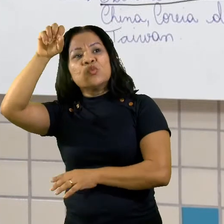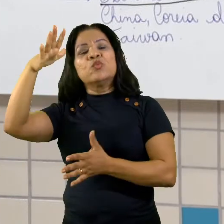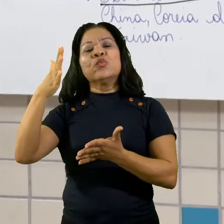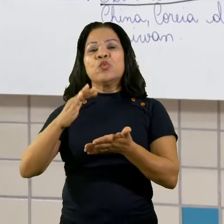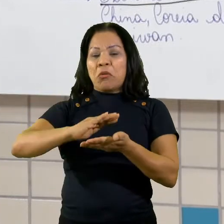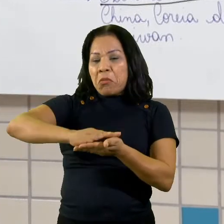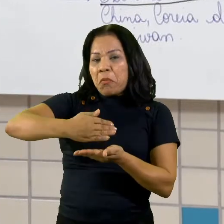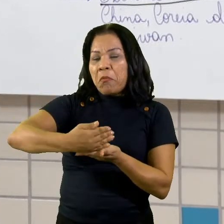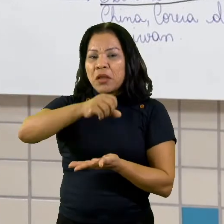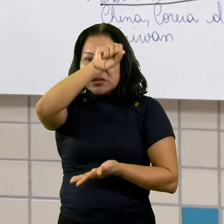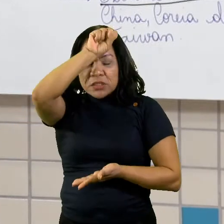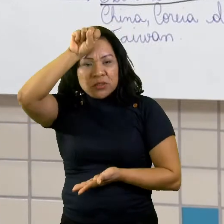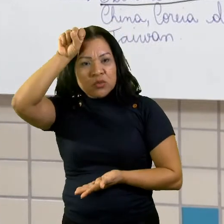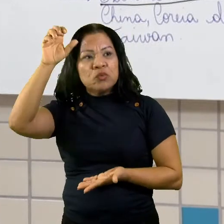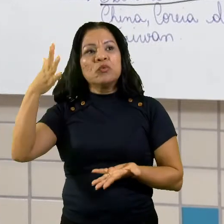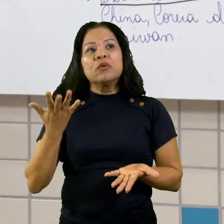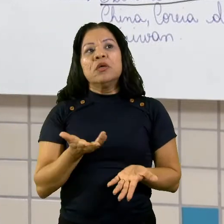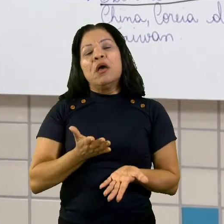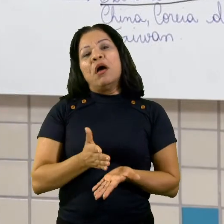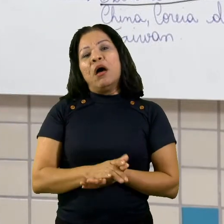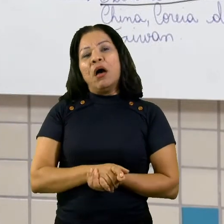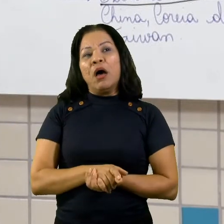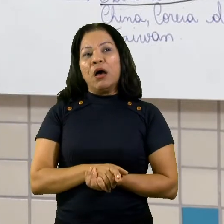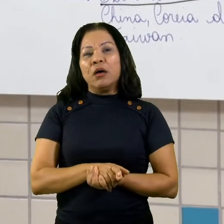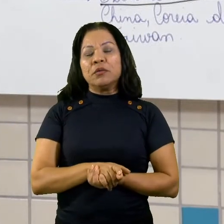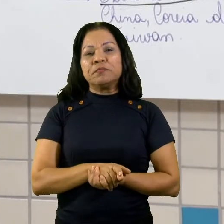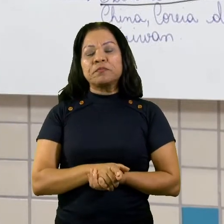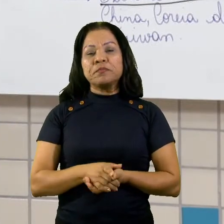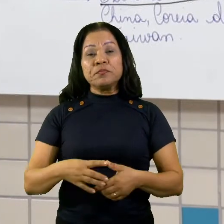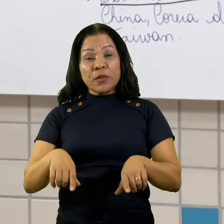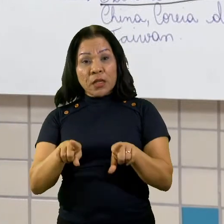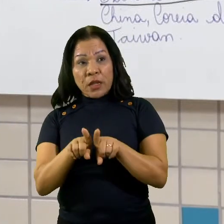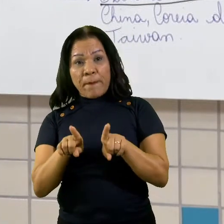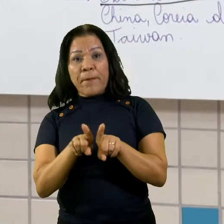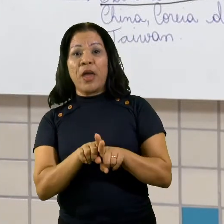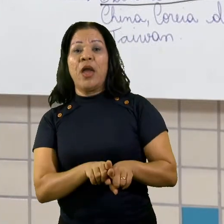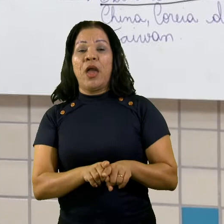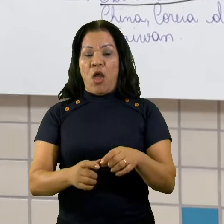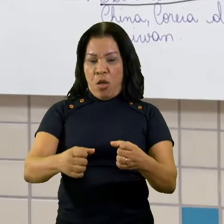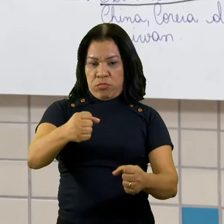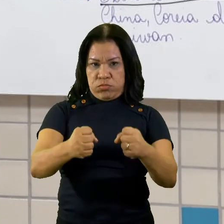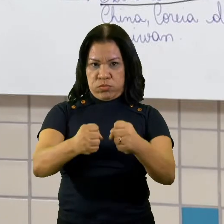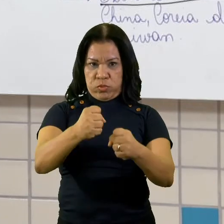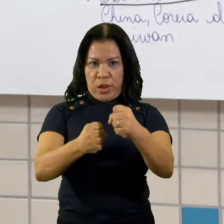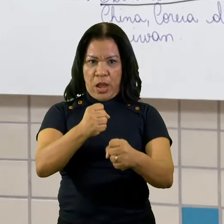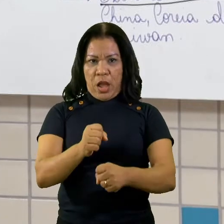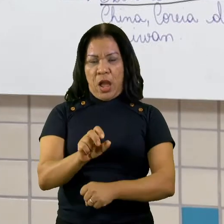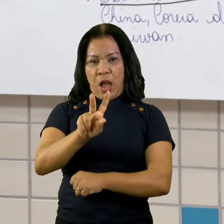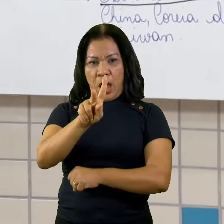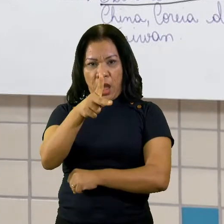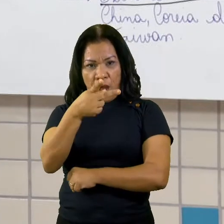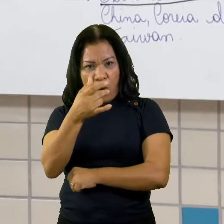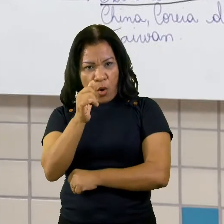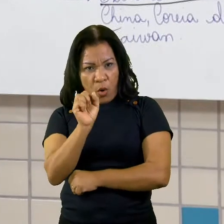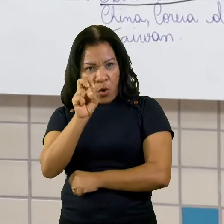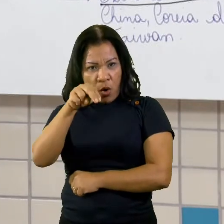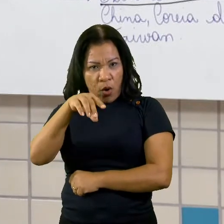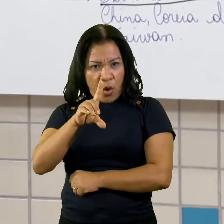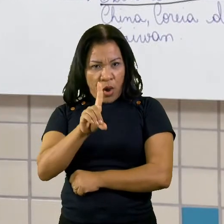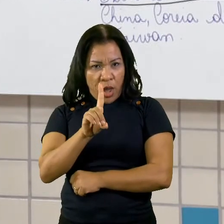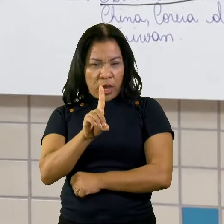da Samsung, é o caso da Hyundai, né, de carros, que acho que um ano,